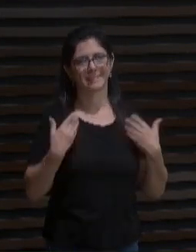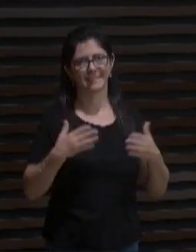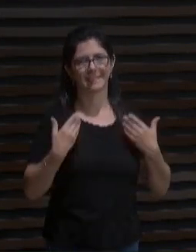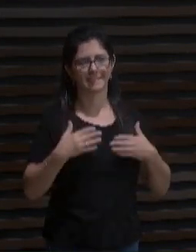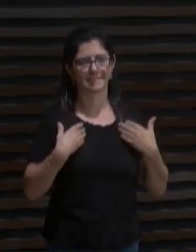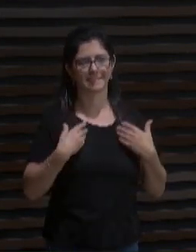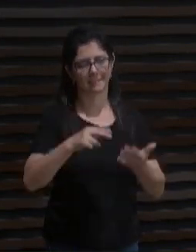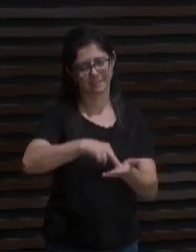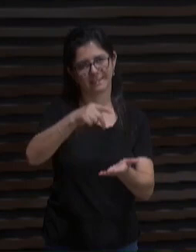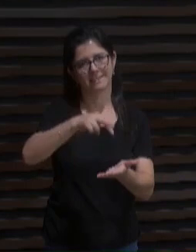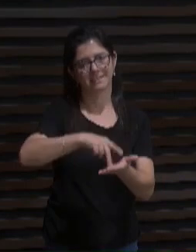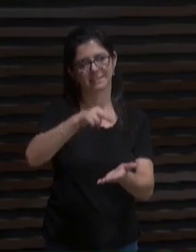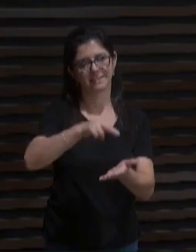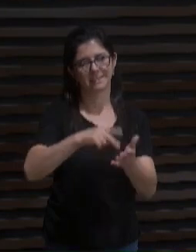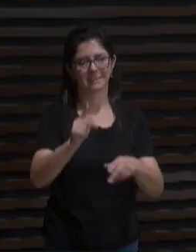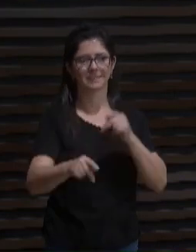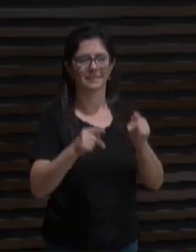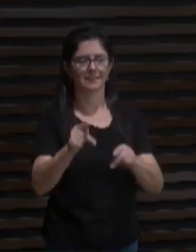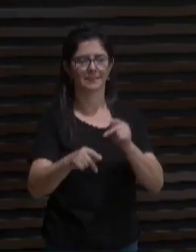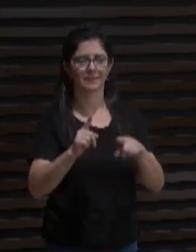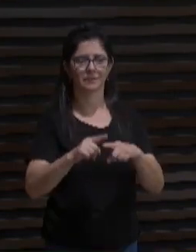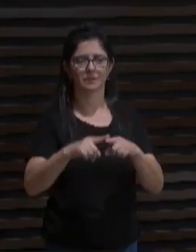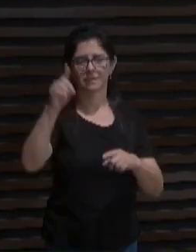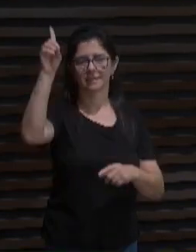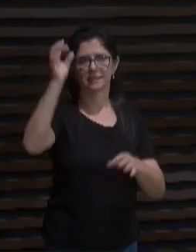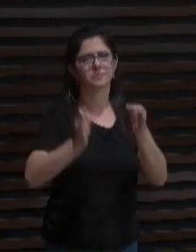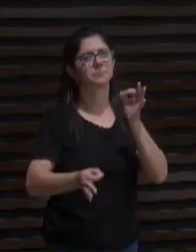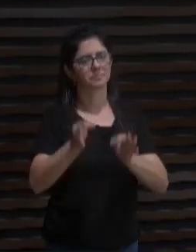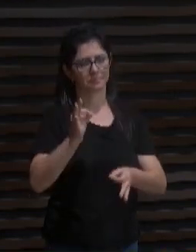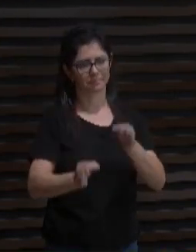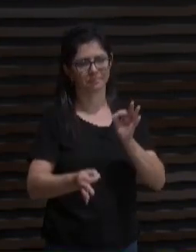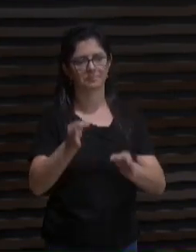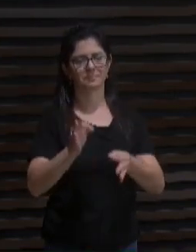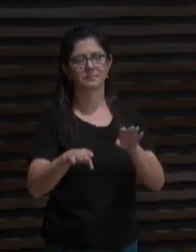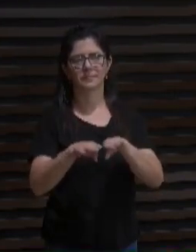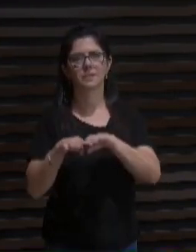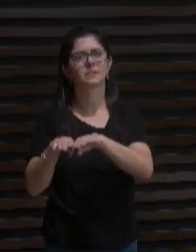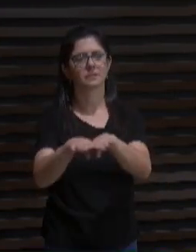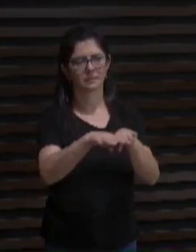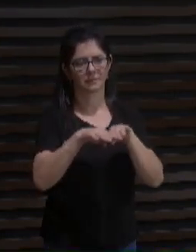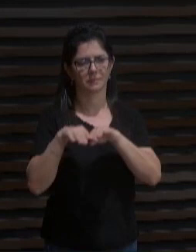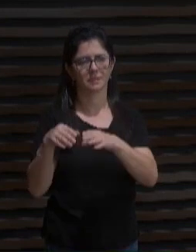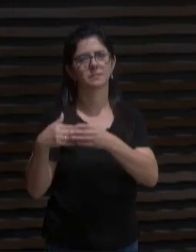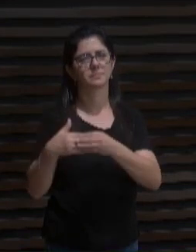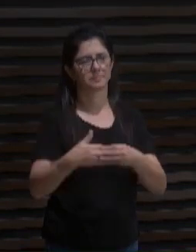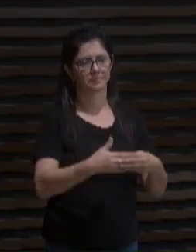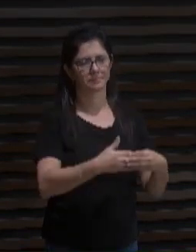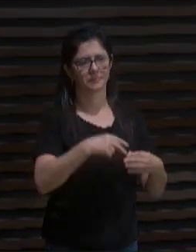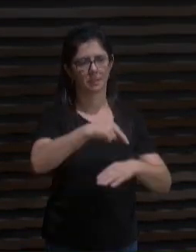Alegrem-se e exultem as gentes, pois julgas os povos com equidade e guias na terra as nações. Aí, meu